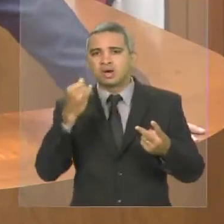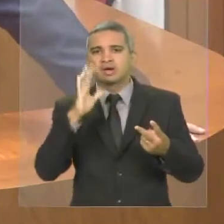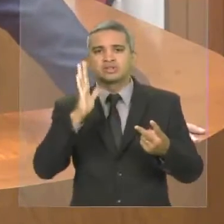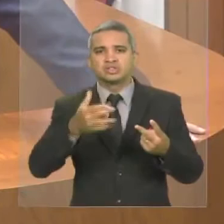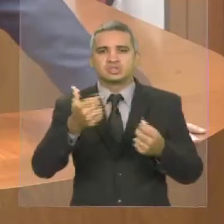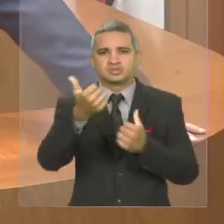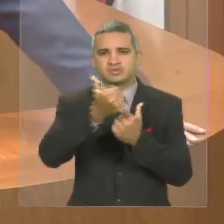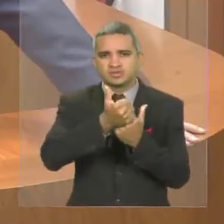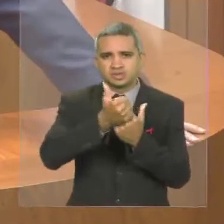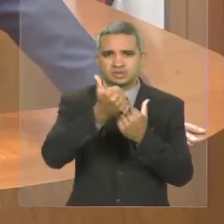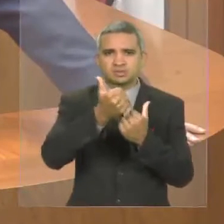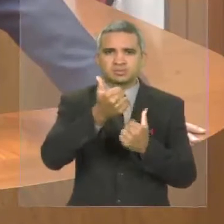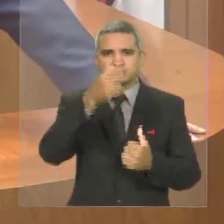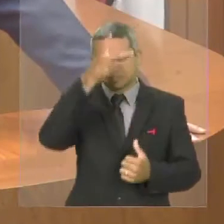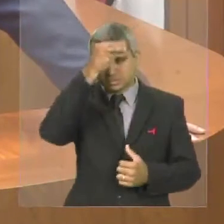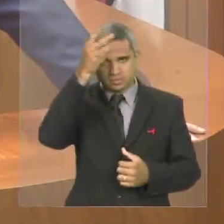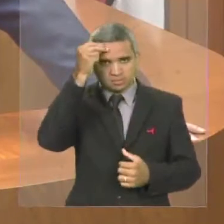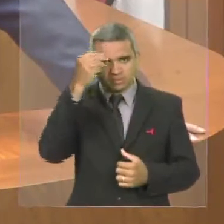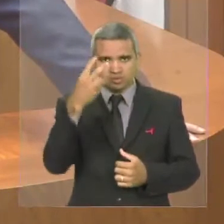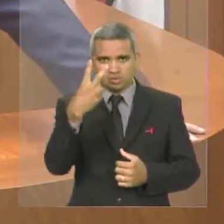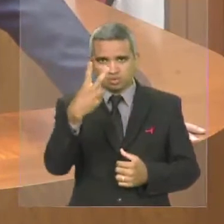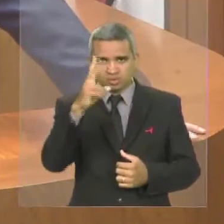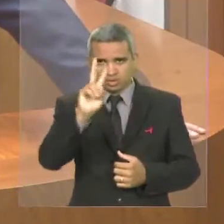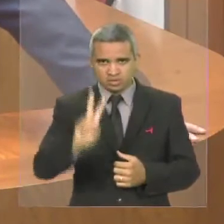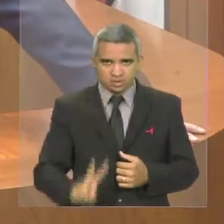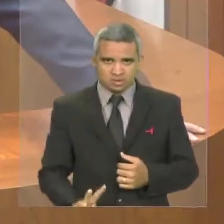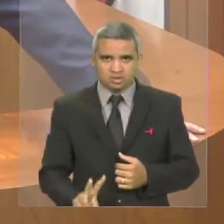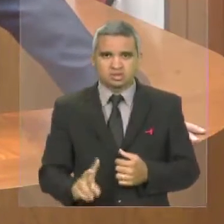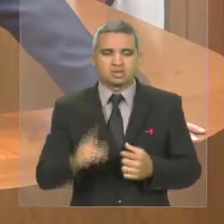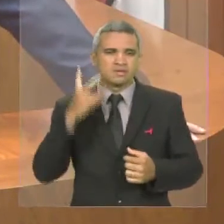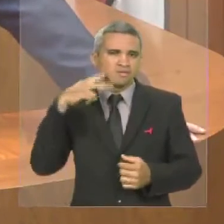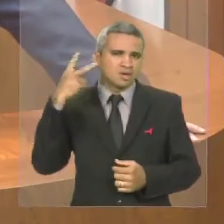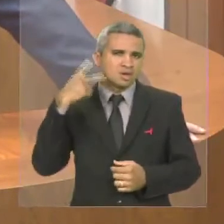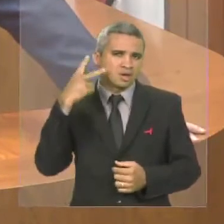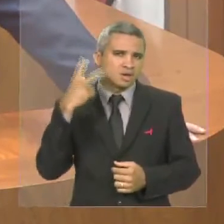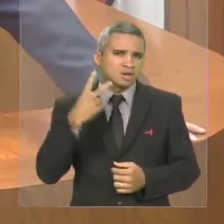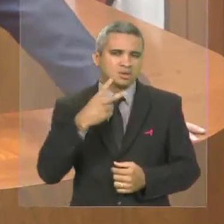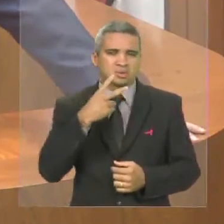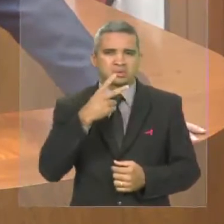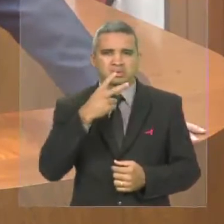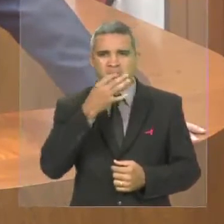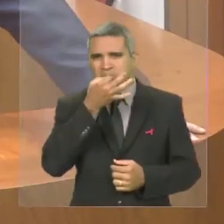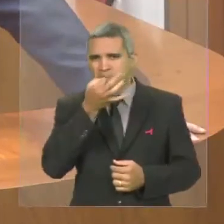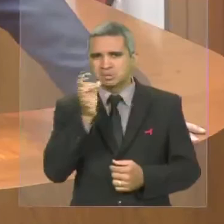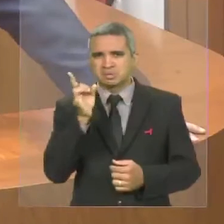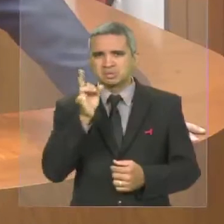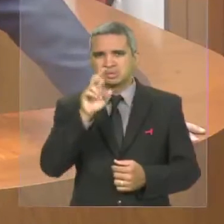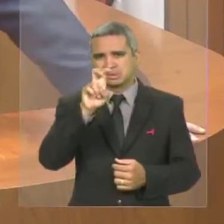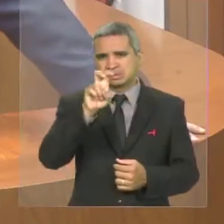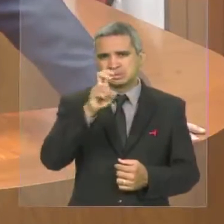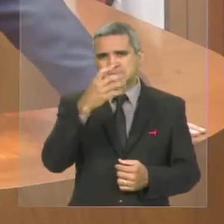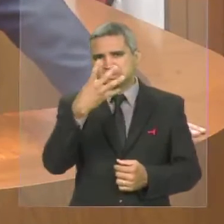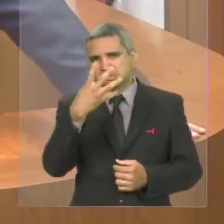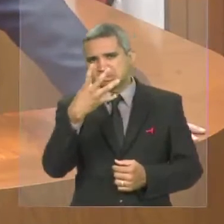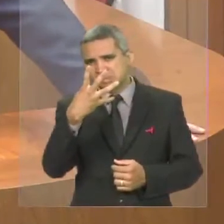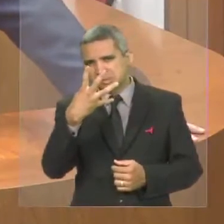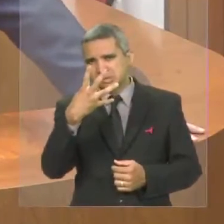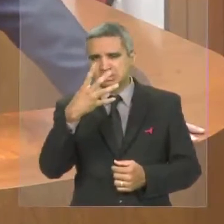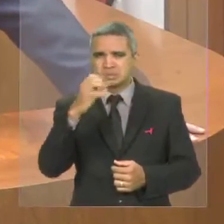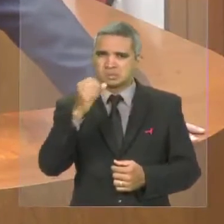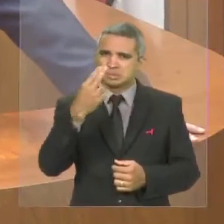vereador, se não me recordo, 4, 5 mandatos de vereador, uma família e tem no sangue a